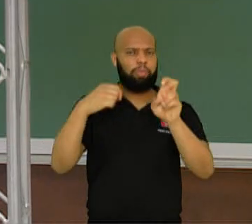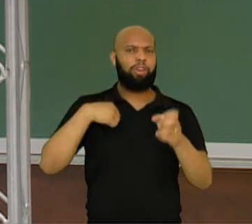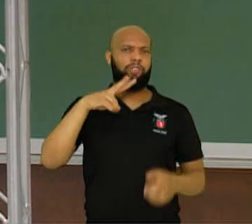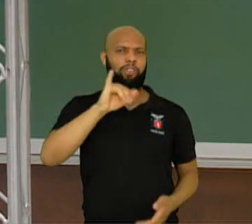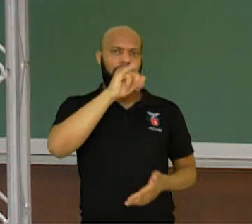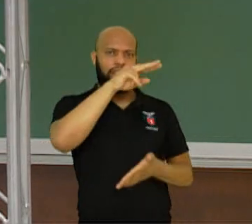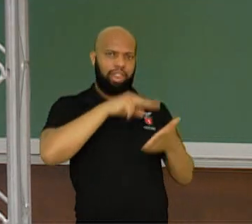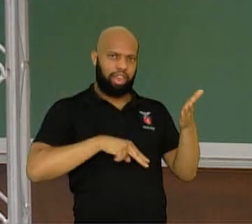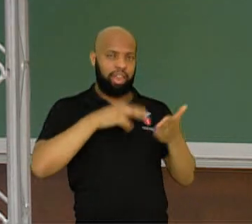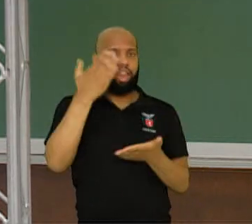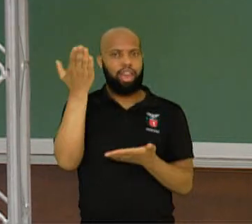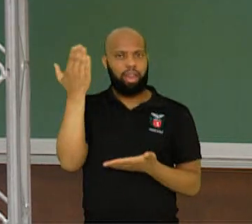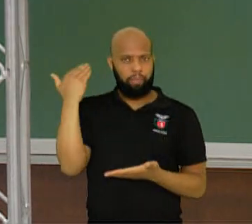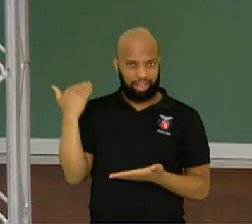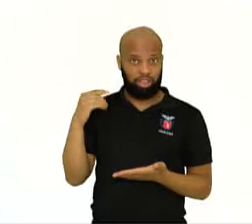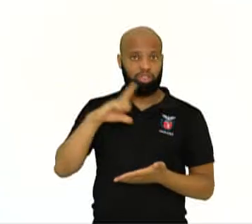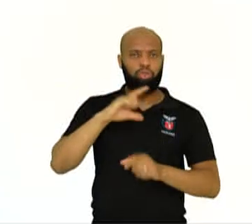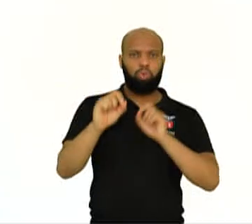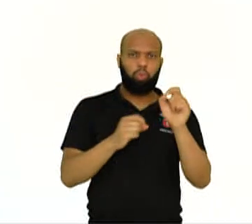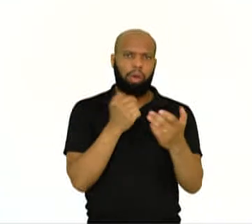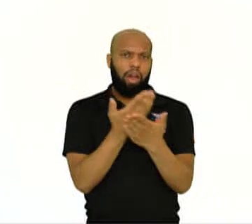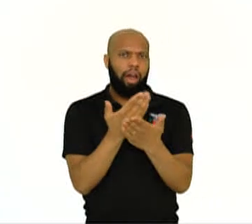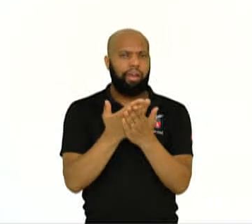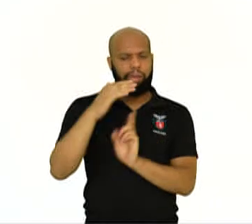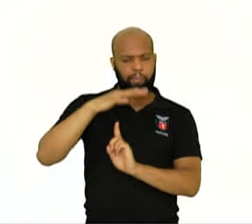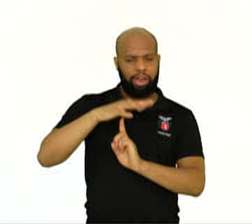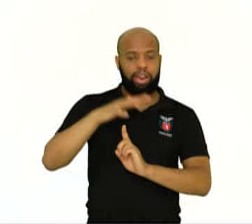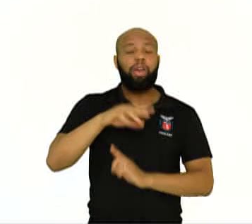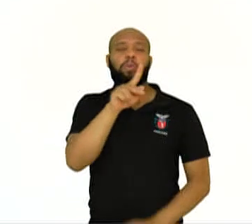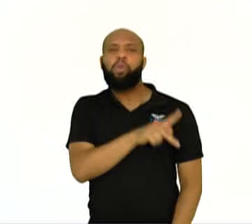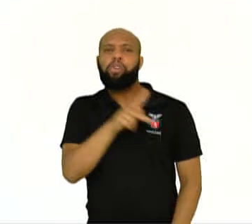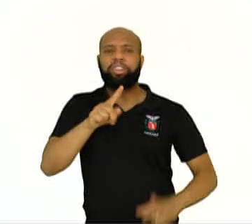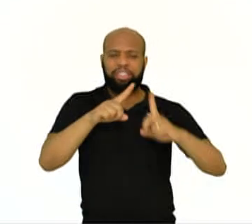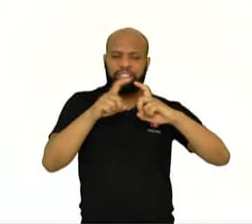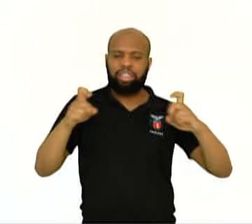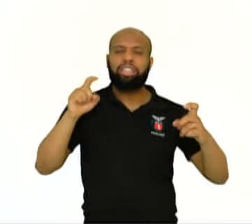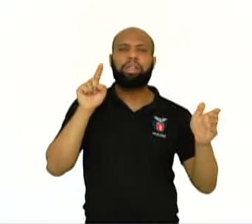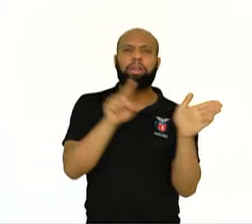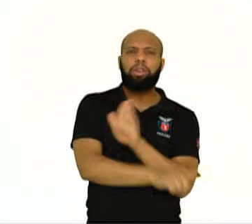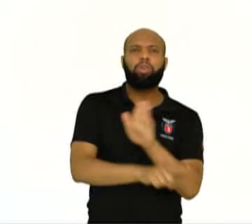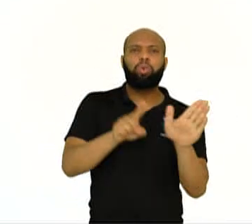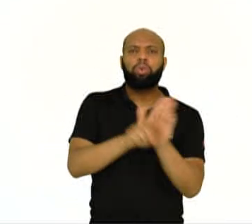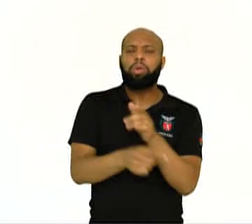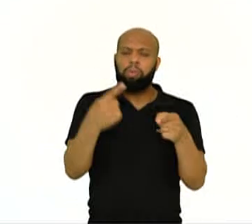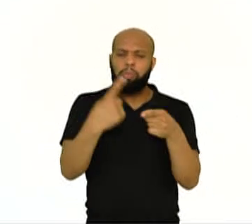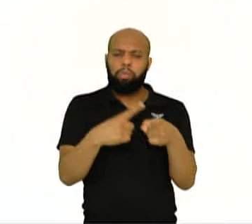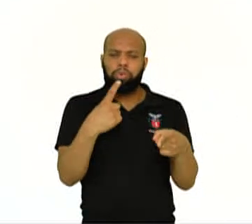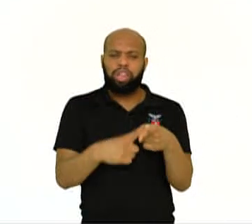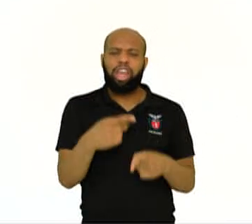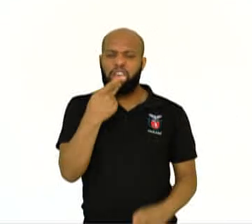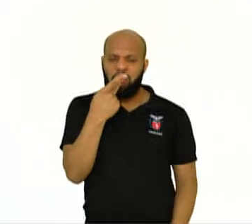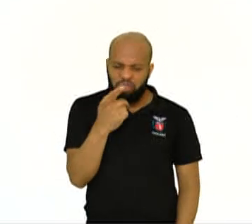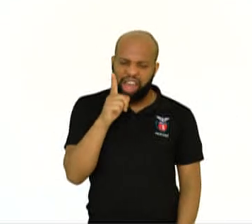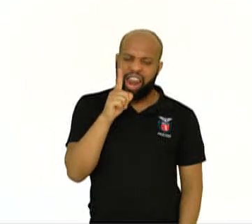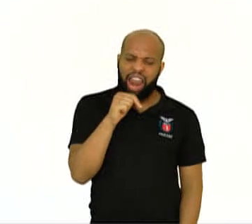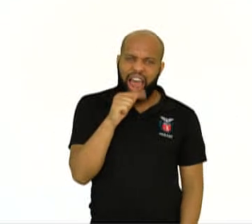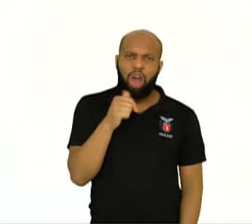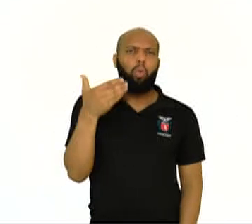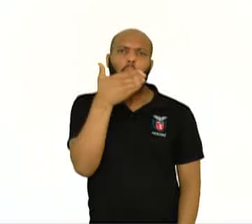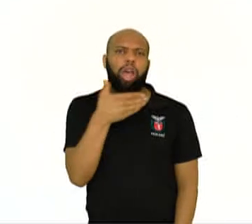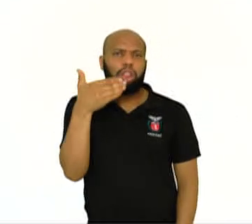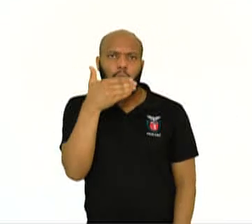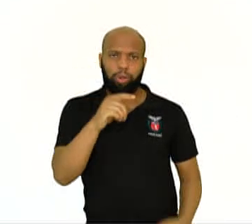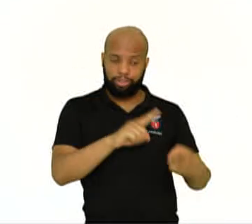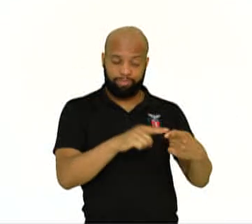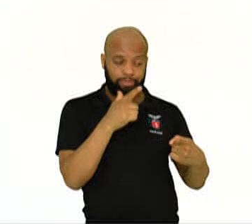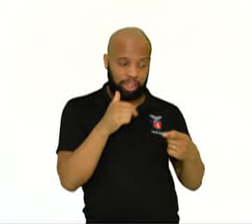vocês. Na aula Paraná de Ciências, o professor Fabiano perguntou por que chamamos de água doce a